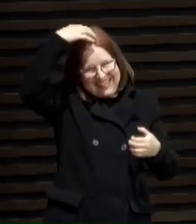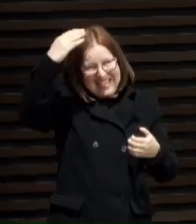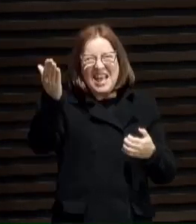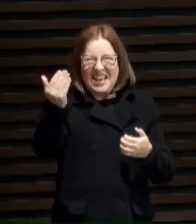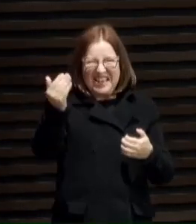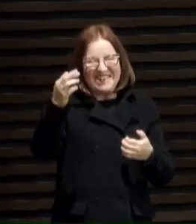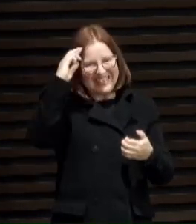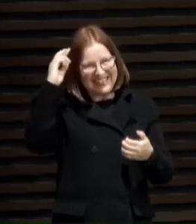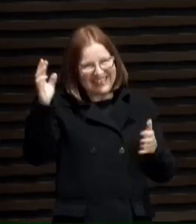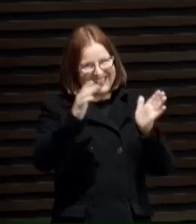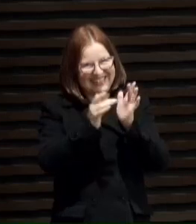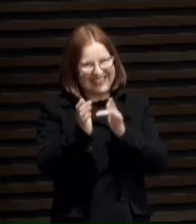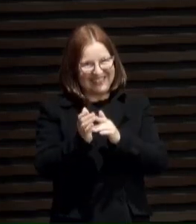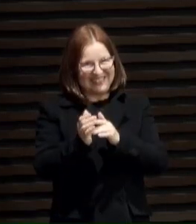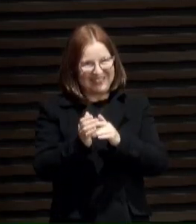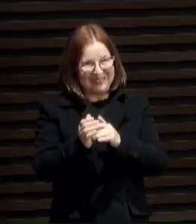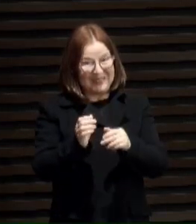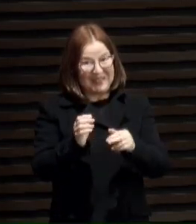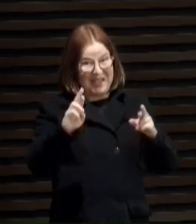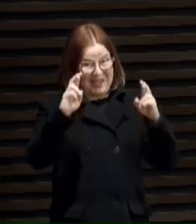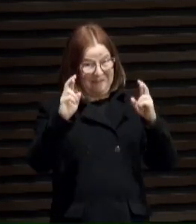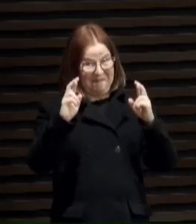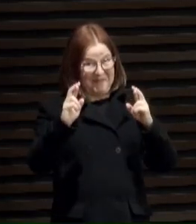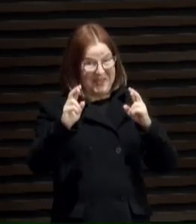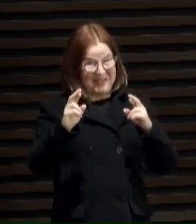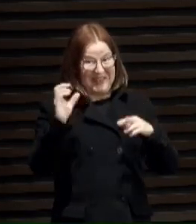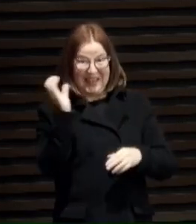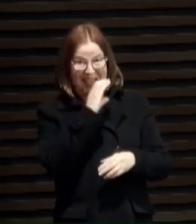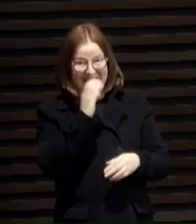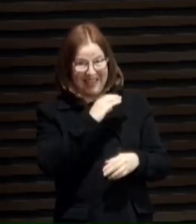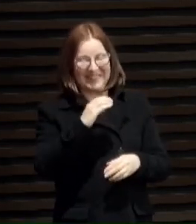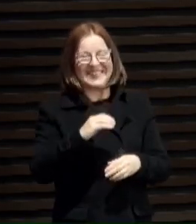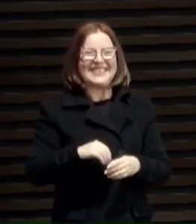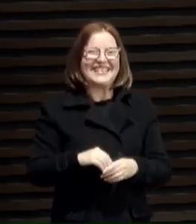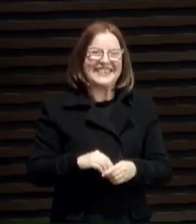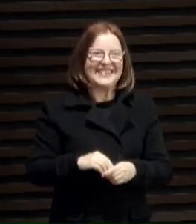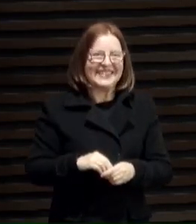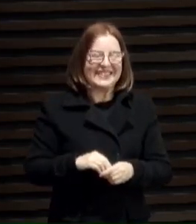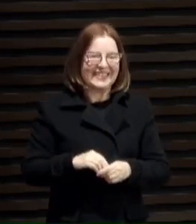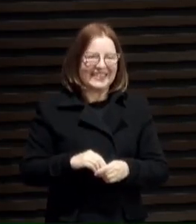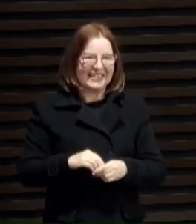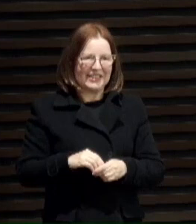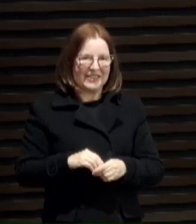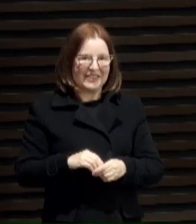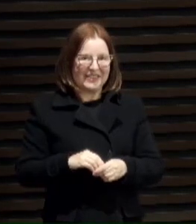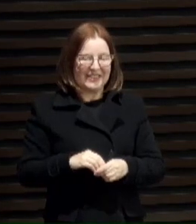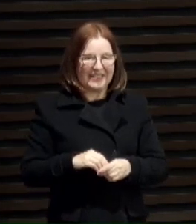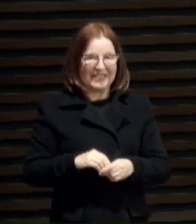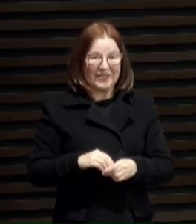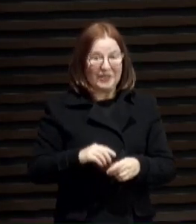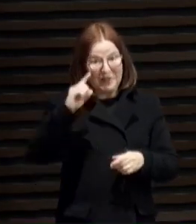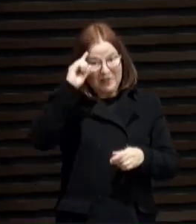Jesus. Tomara que seja agora. Mas se não for agora, que nós não seremos a última geração, quando ele vier, que